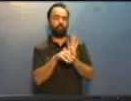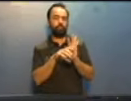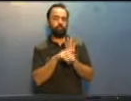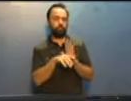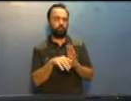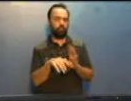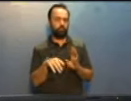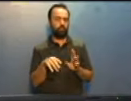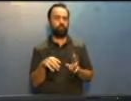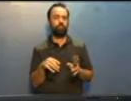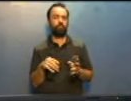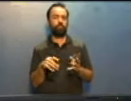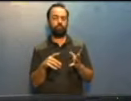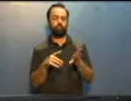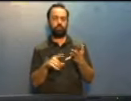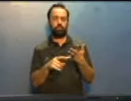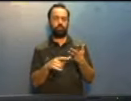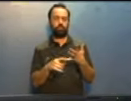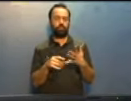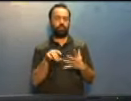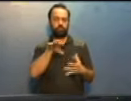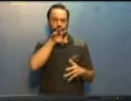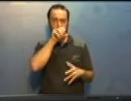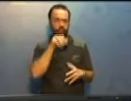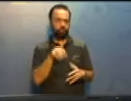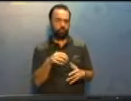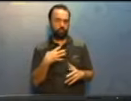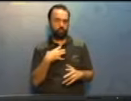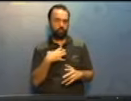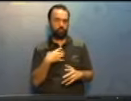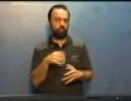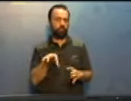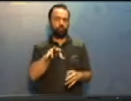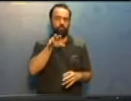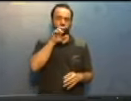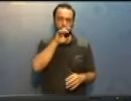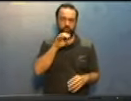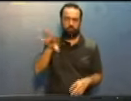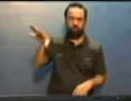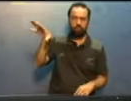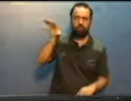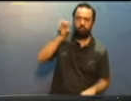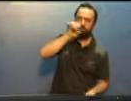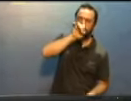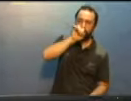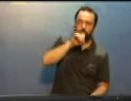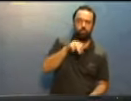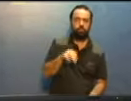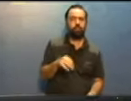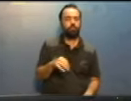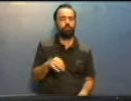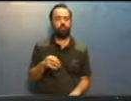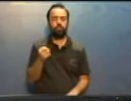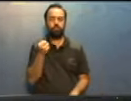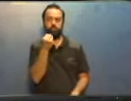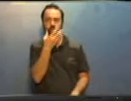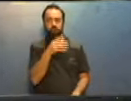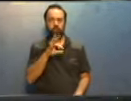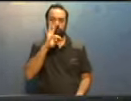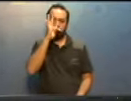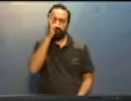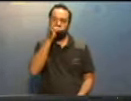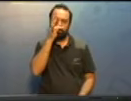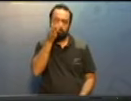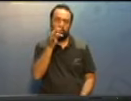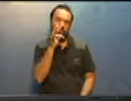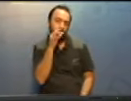dos outros dos cinco sentidos e ele percebe os odores. Então um odor mais fraco, um odor mais suave, o cheiro de uma flor, o cheiro de um